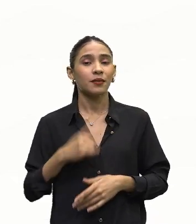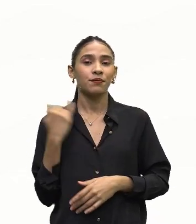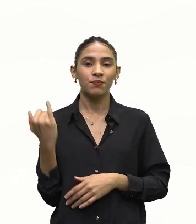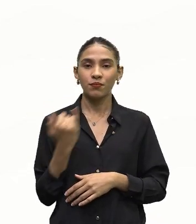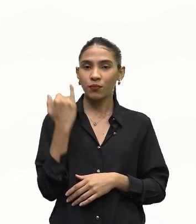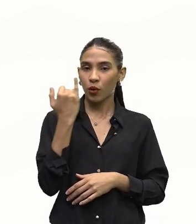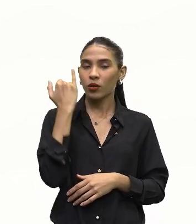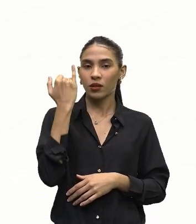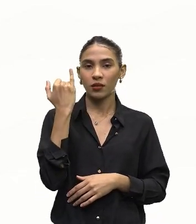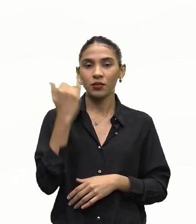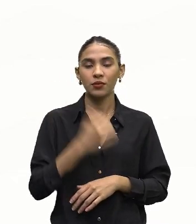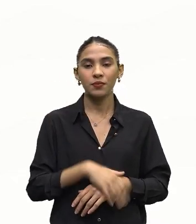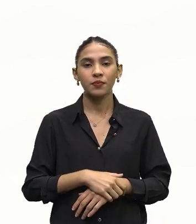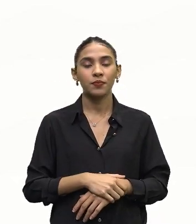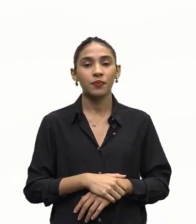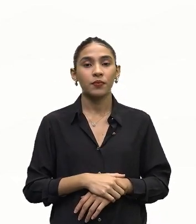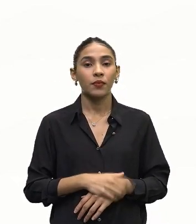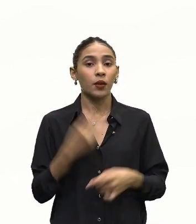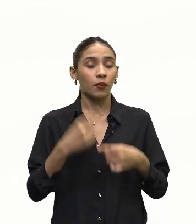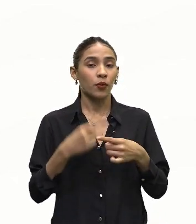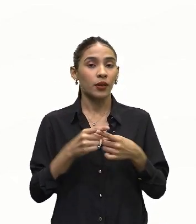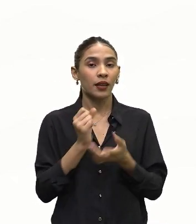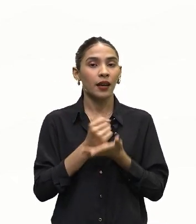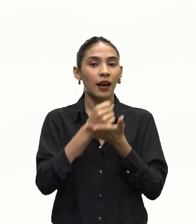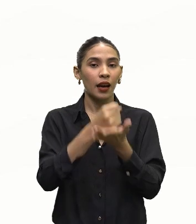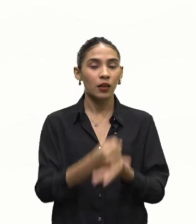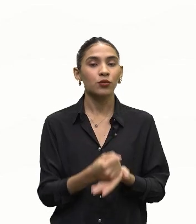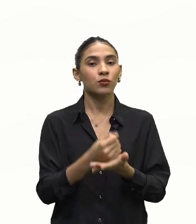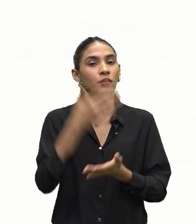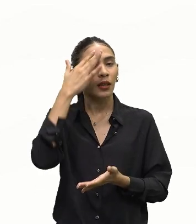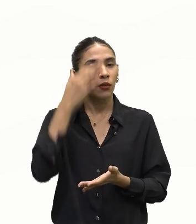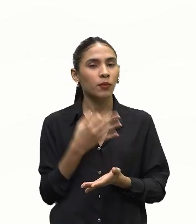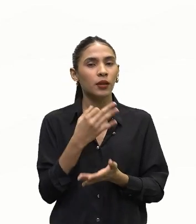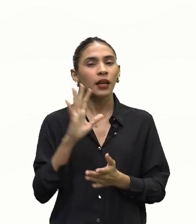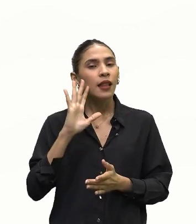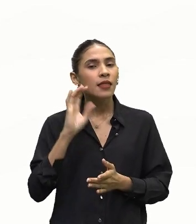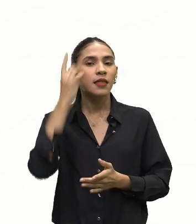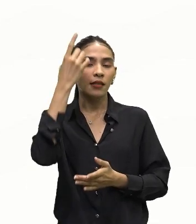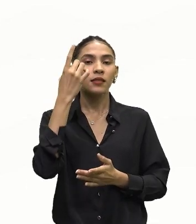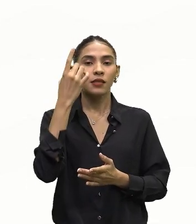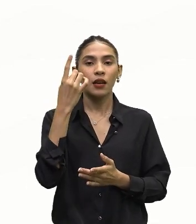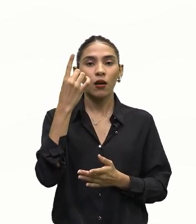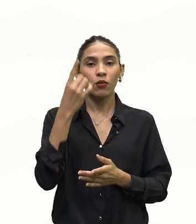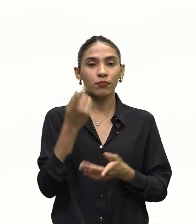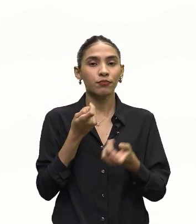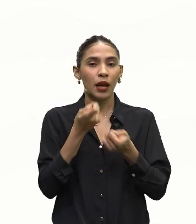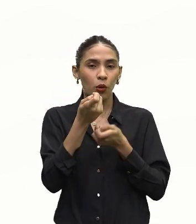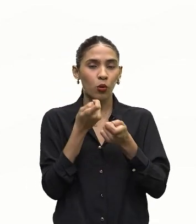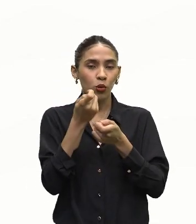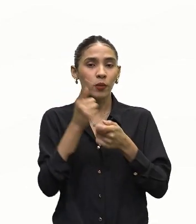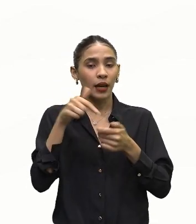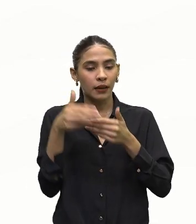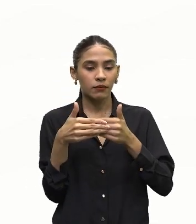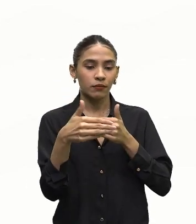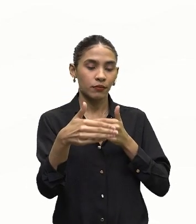os investidores, já que ela ajuda a compreender como as decisões financeiras são tomadas.